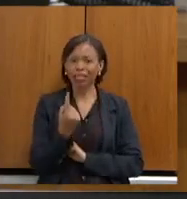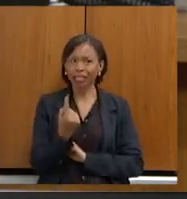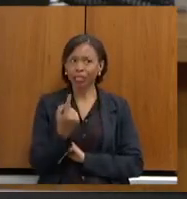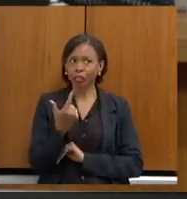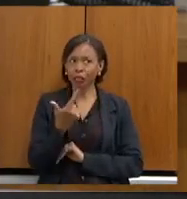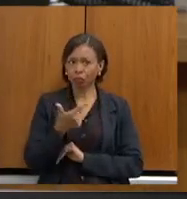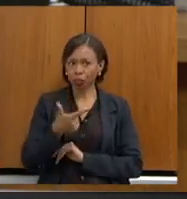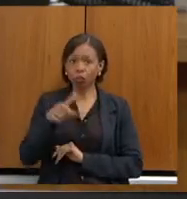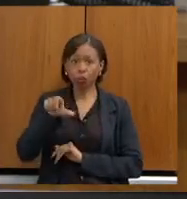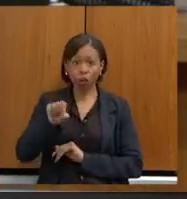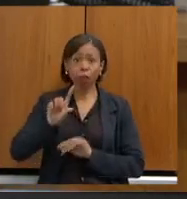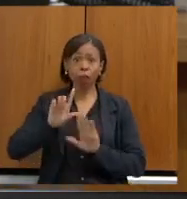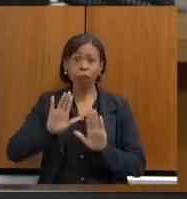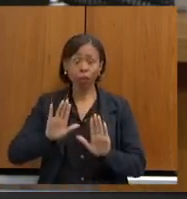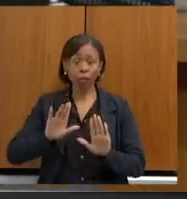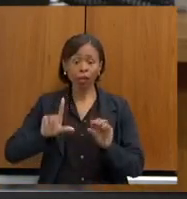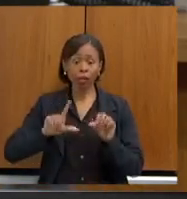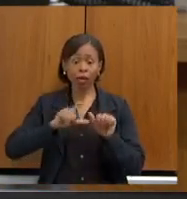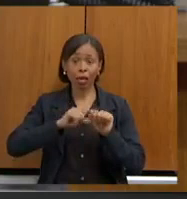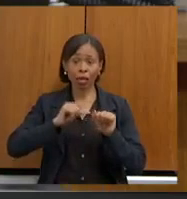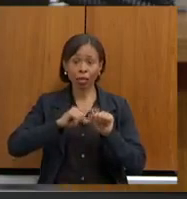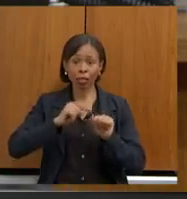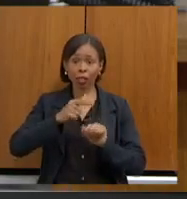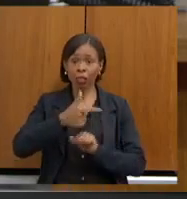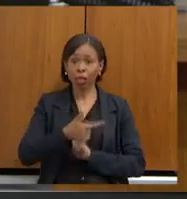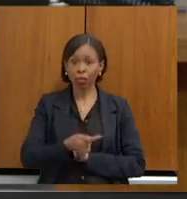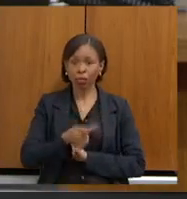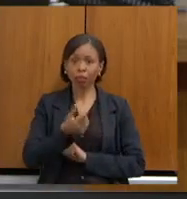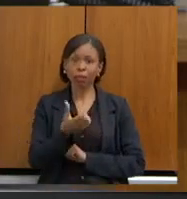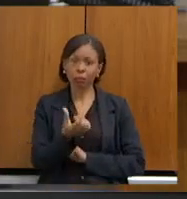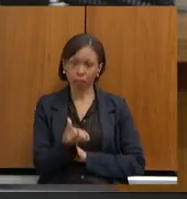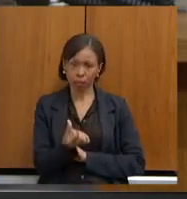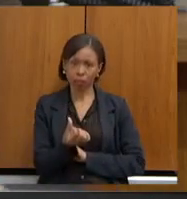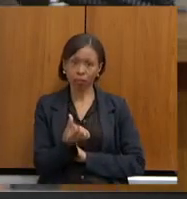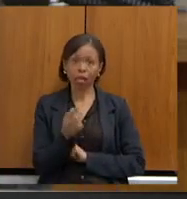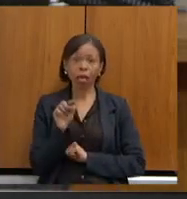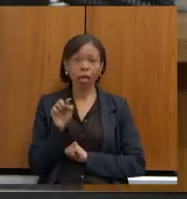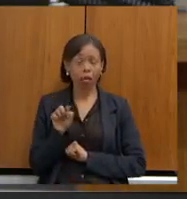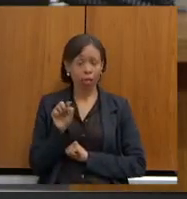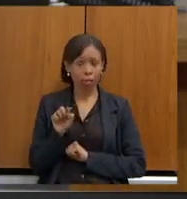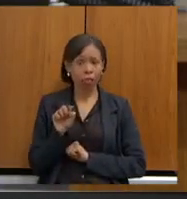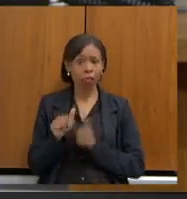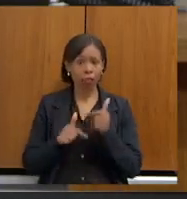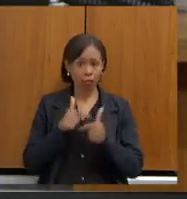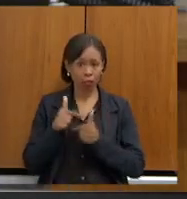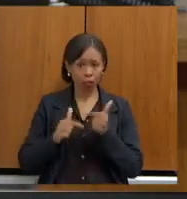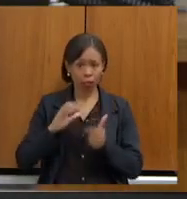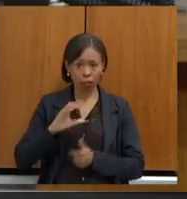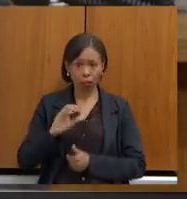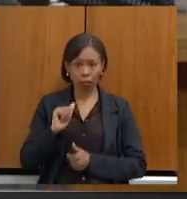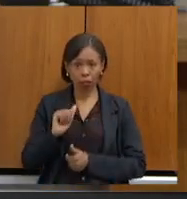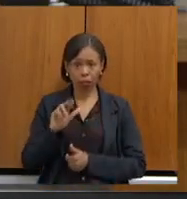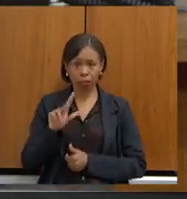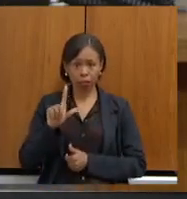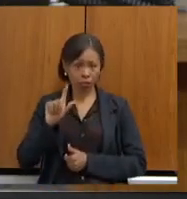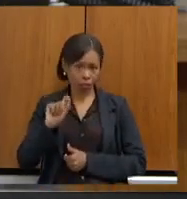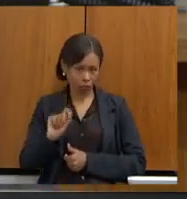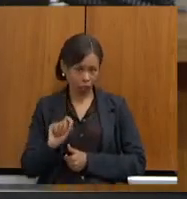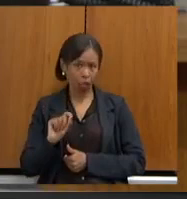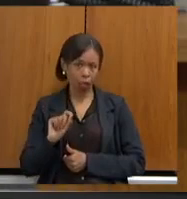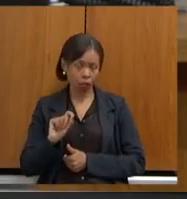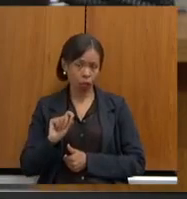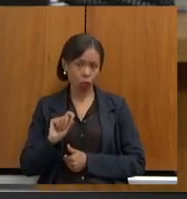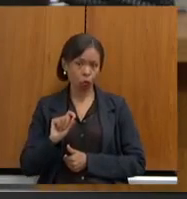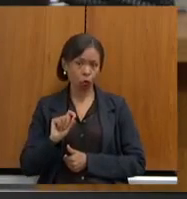Mas no seu artigo 76 essa atividade ela cabe ser executada